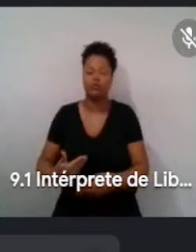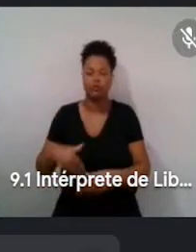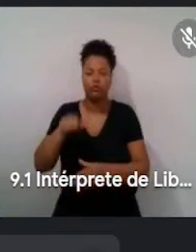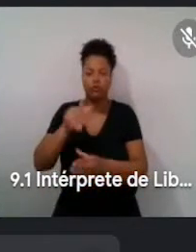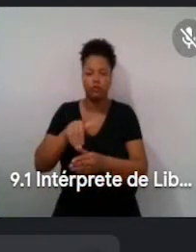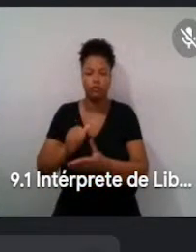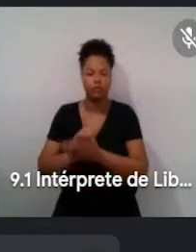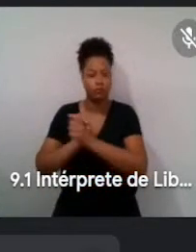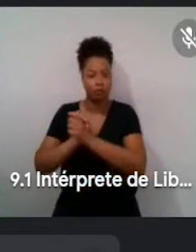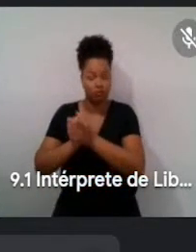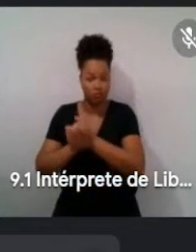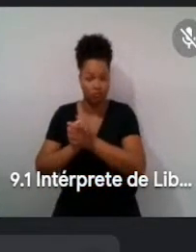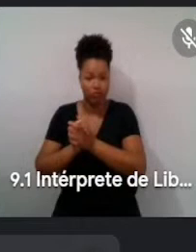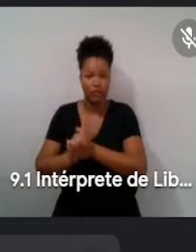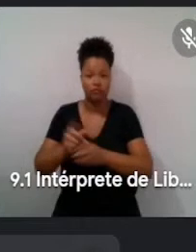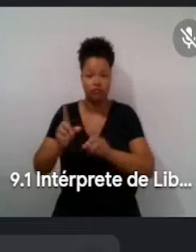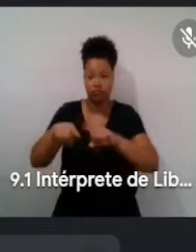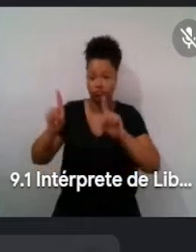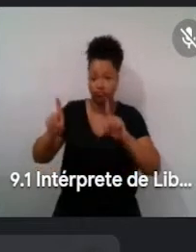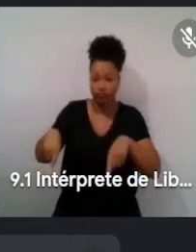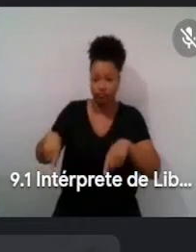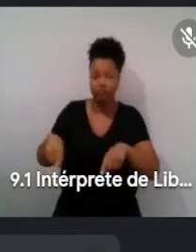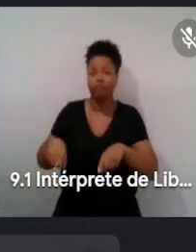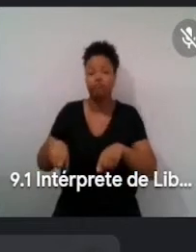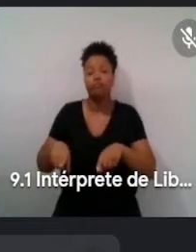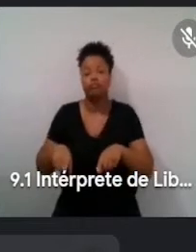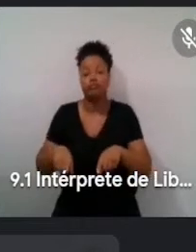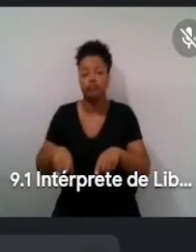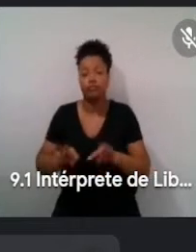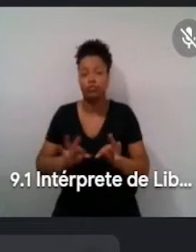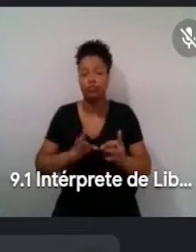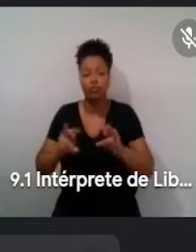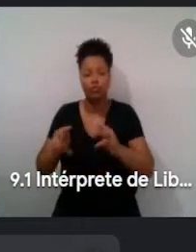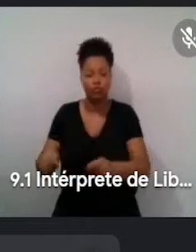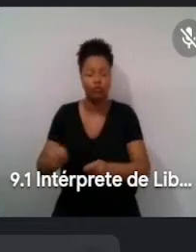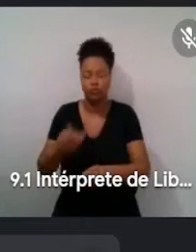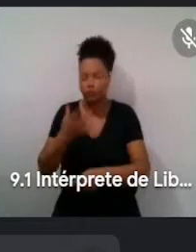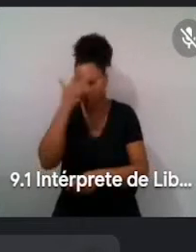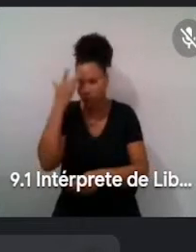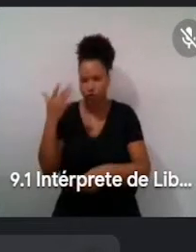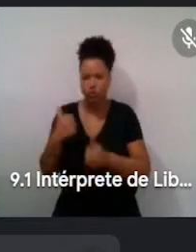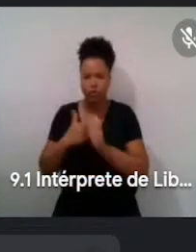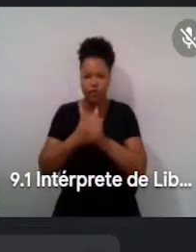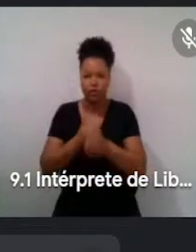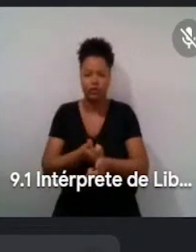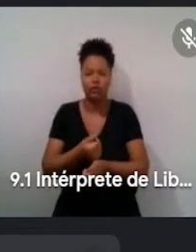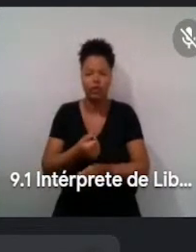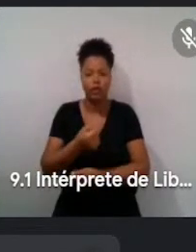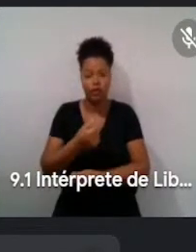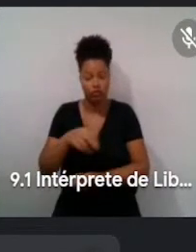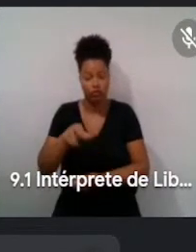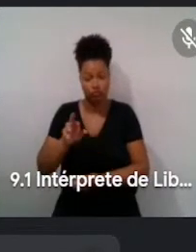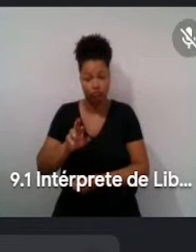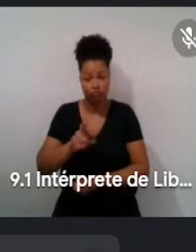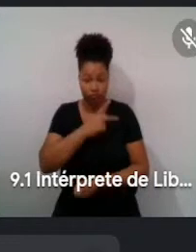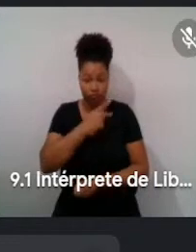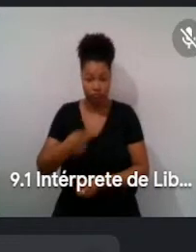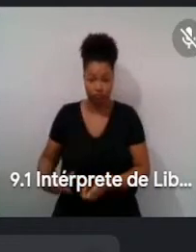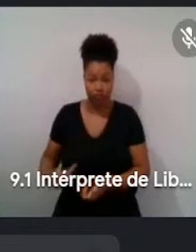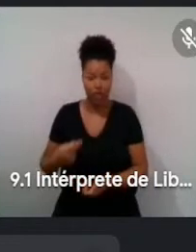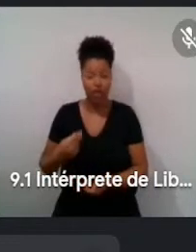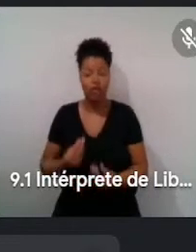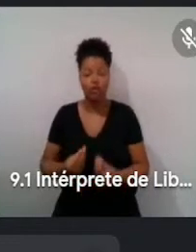oral, servidores, todos que nos acompanham. Senhor presidente, eu disponibilizei o voto